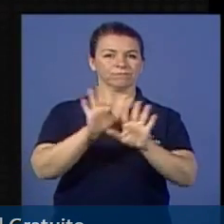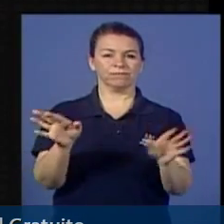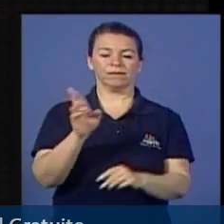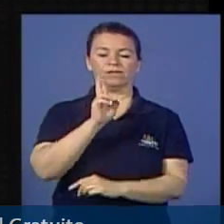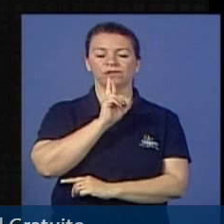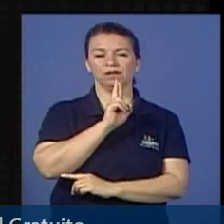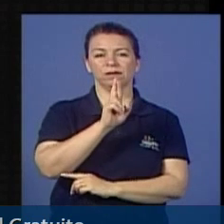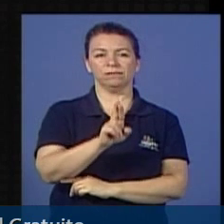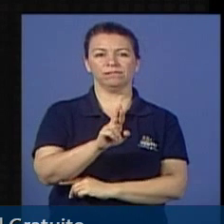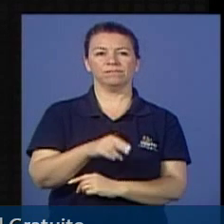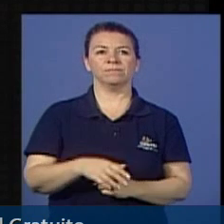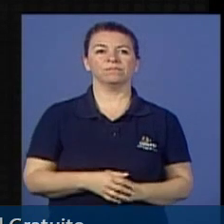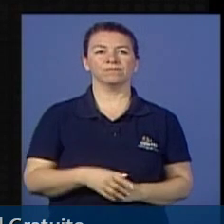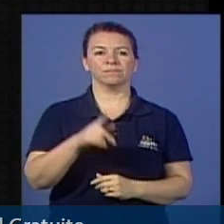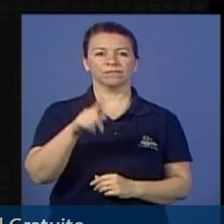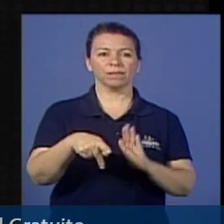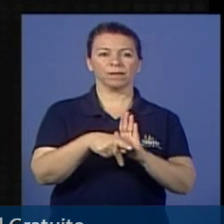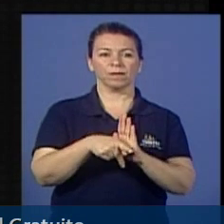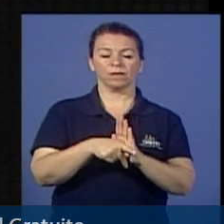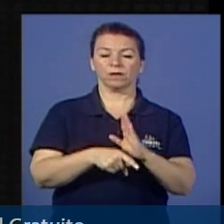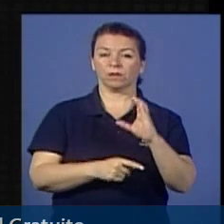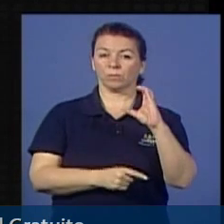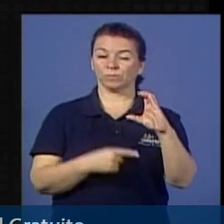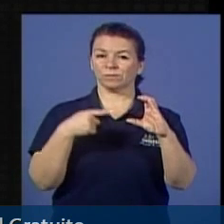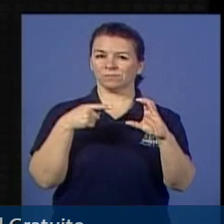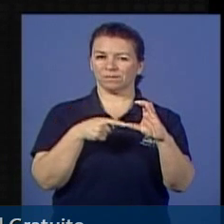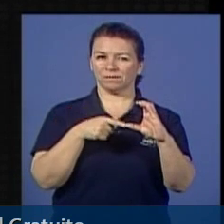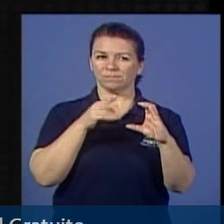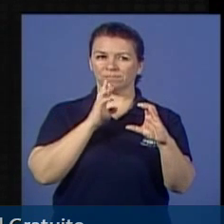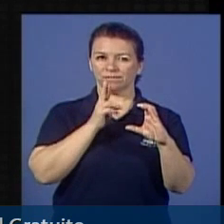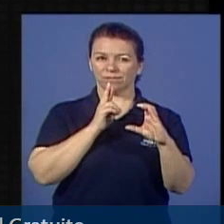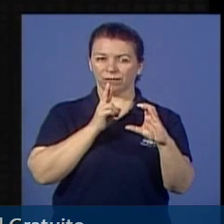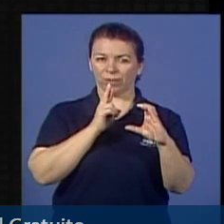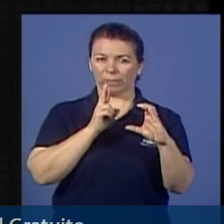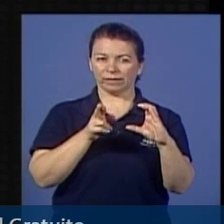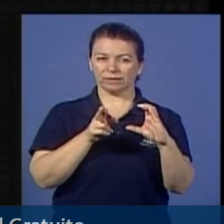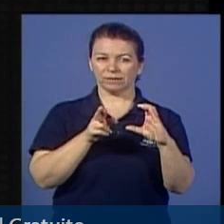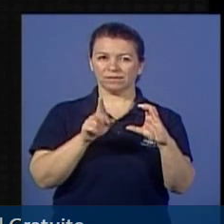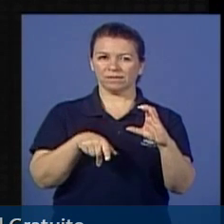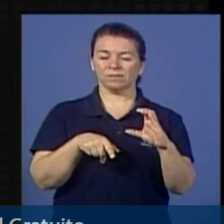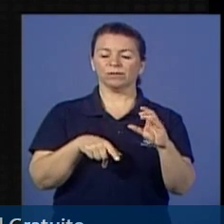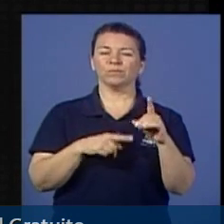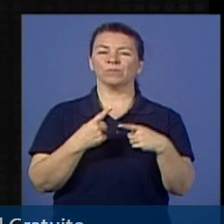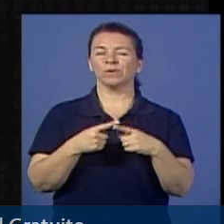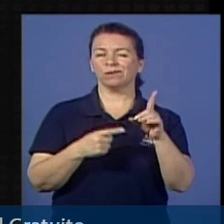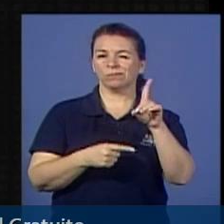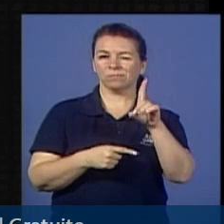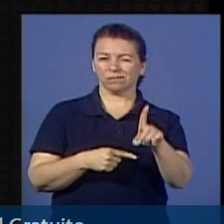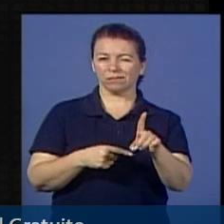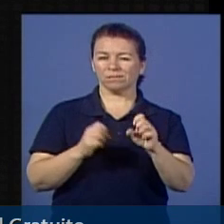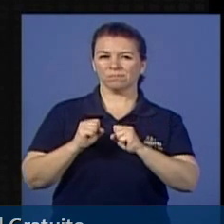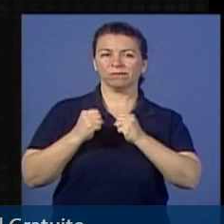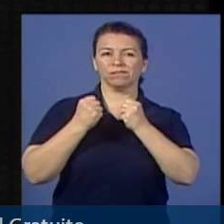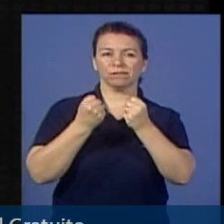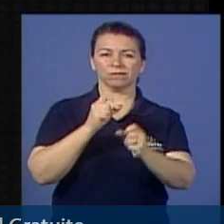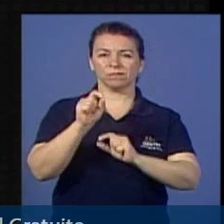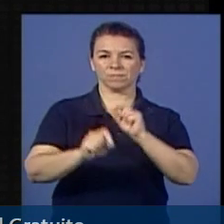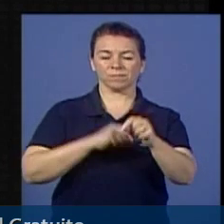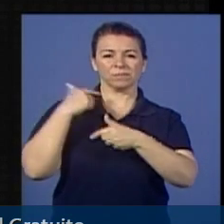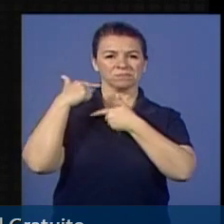adoção do bipartidarismo regulado. Certo? Vamos dar uma olhadinha? Superação do fisiologismo